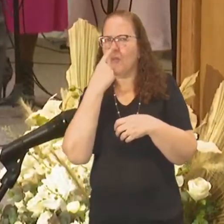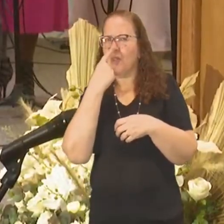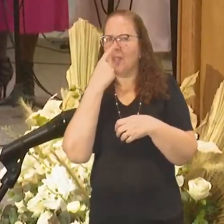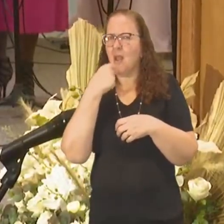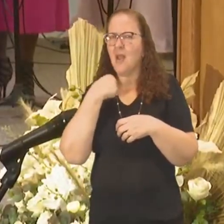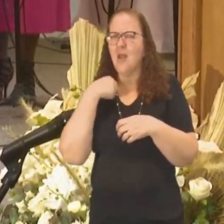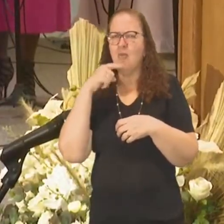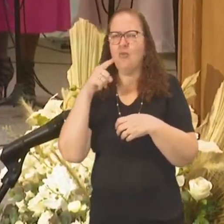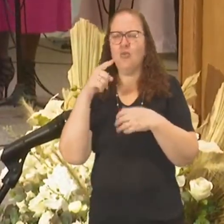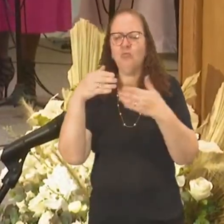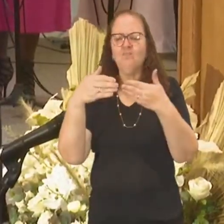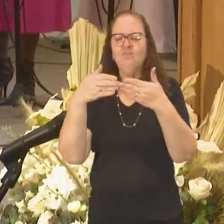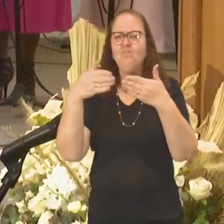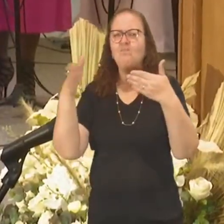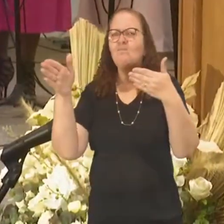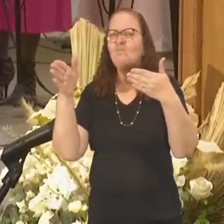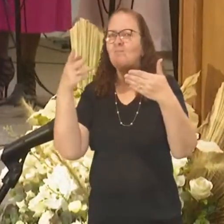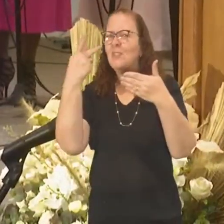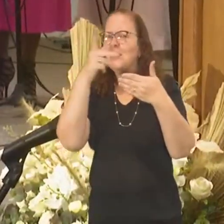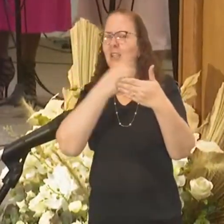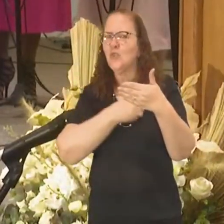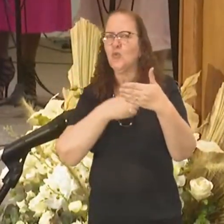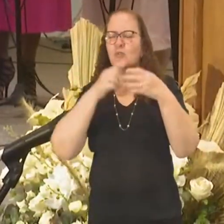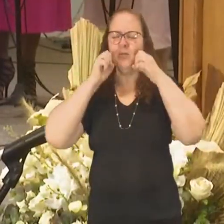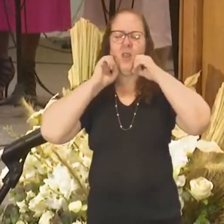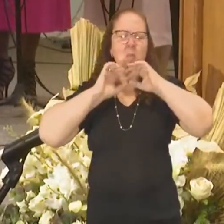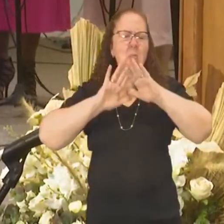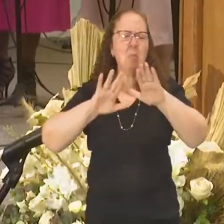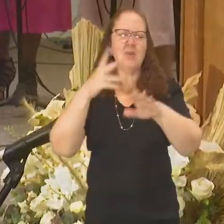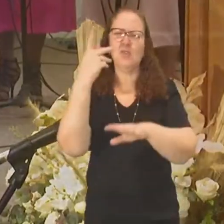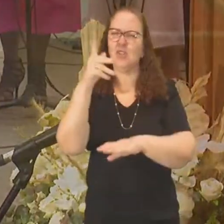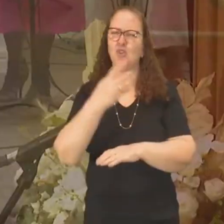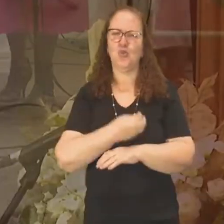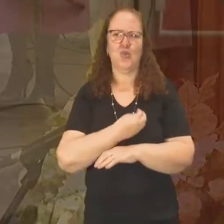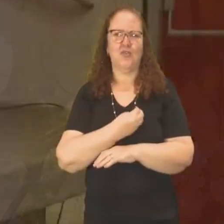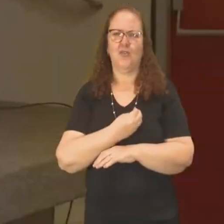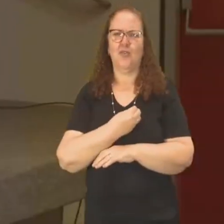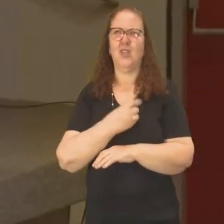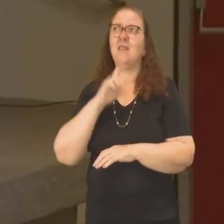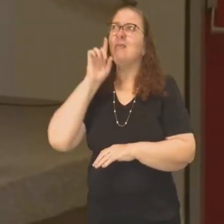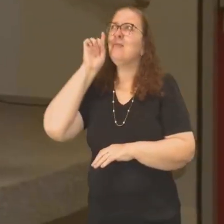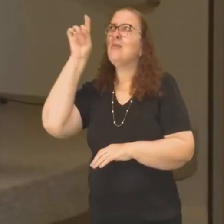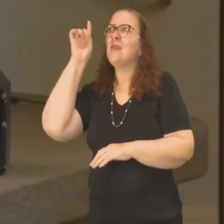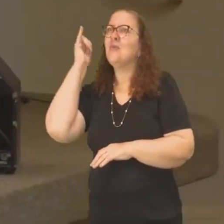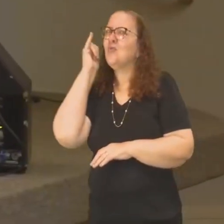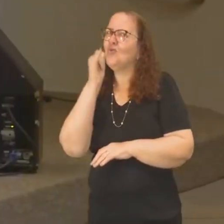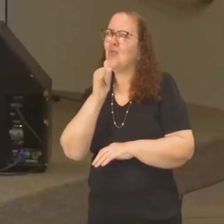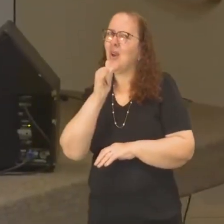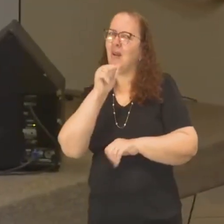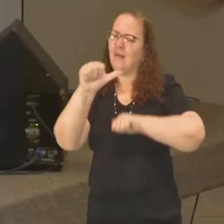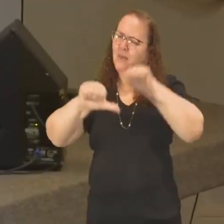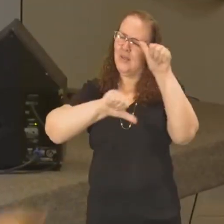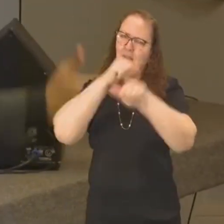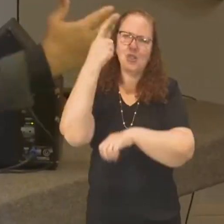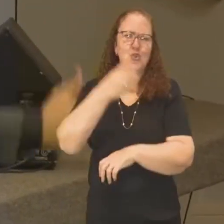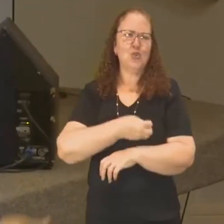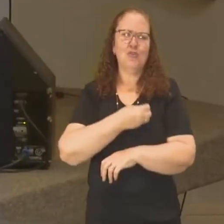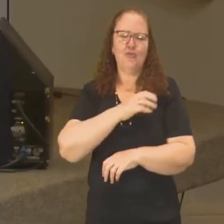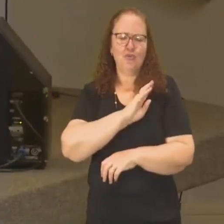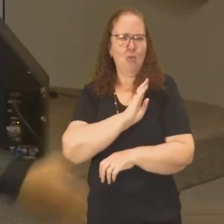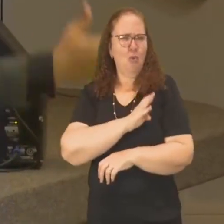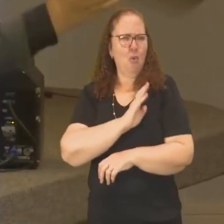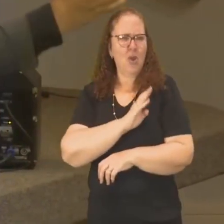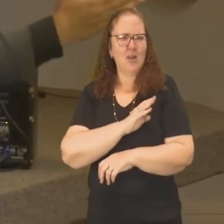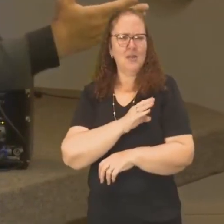irei abrir portas que estão fechadas, eu derramarei bênçãos sobre a sua casa, eu restaurarei a sua vida, o seu coração, as suas